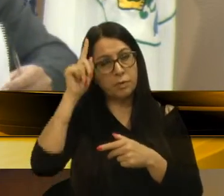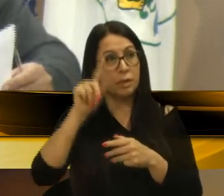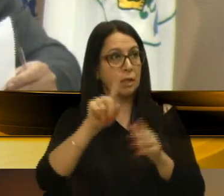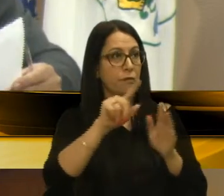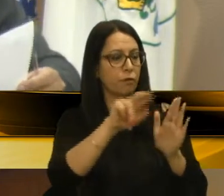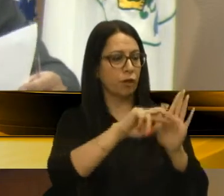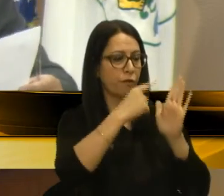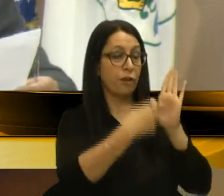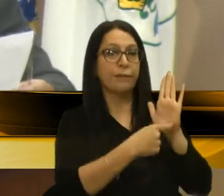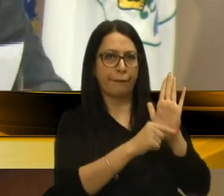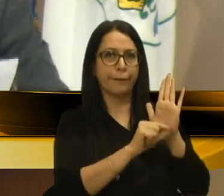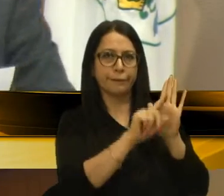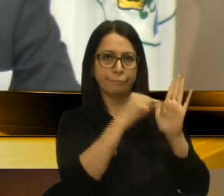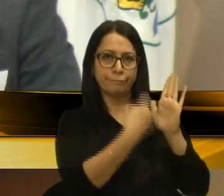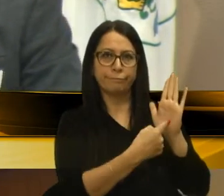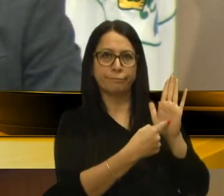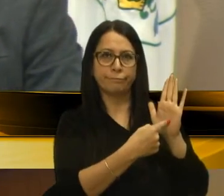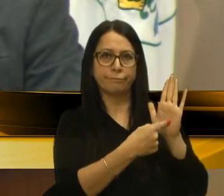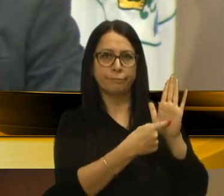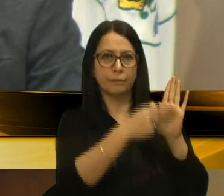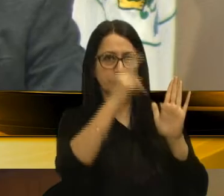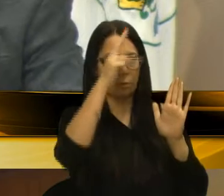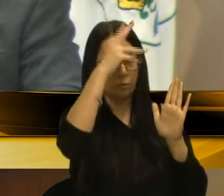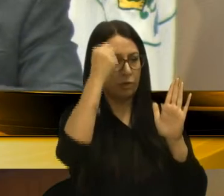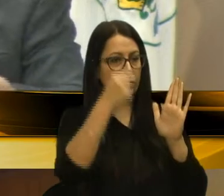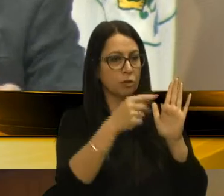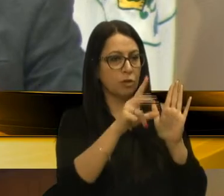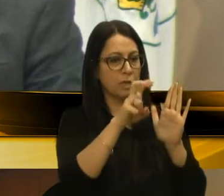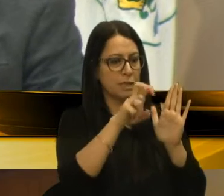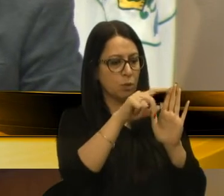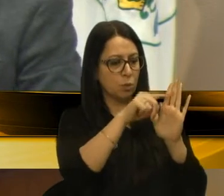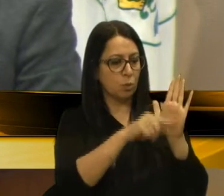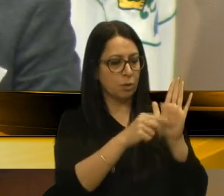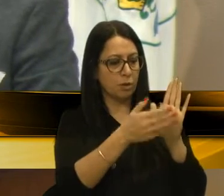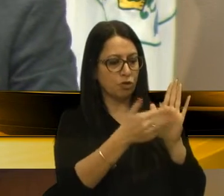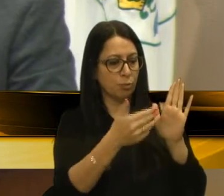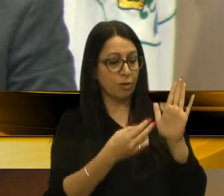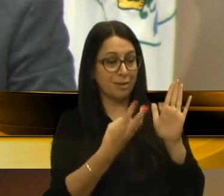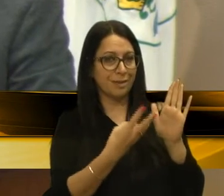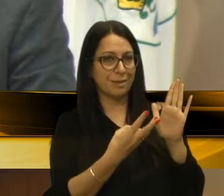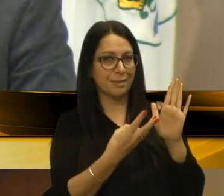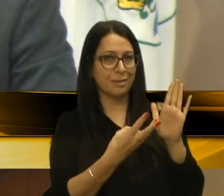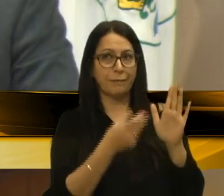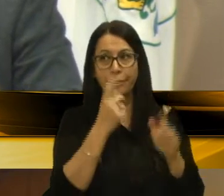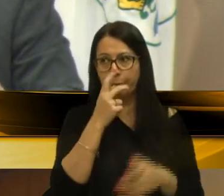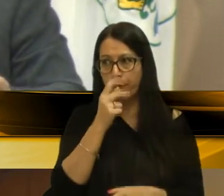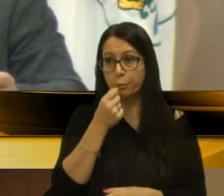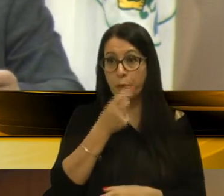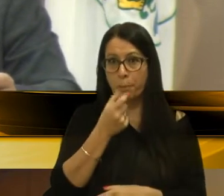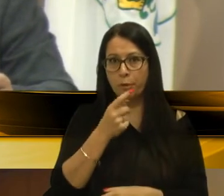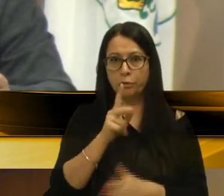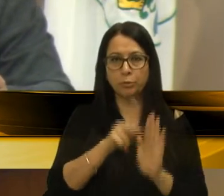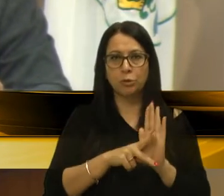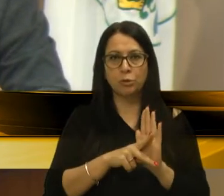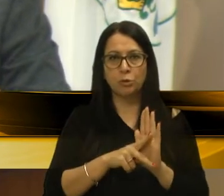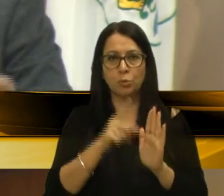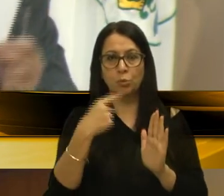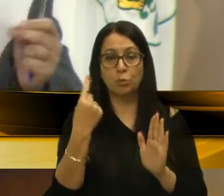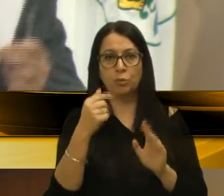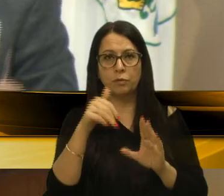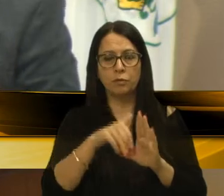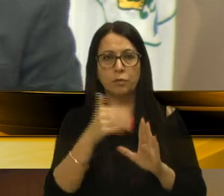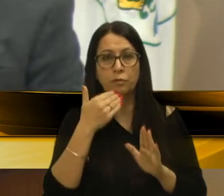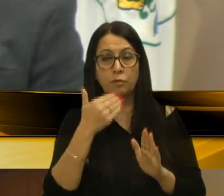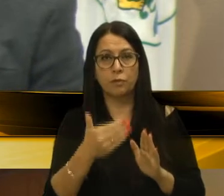cinco artigos o prefeito retirou 3 mil que fazendo uma chacota de um projeto único vereador que votou a favor